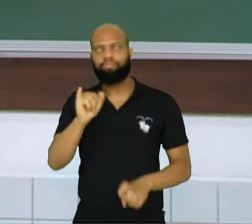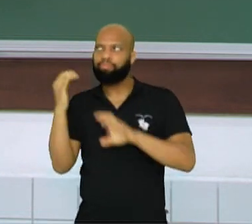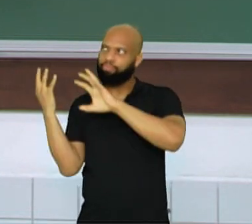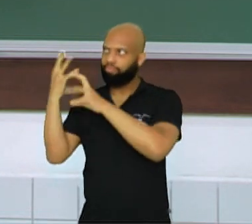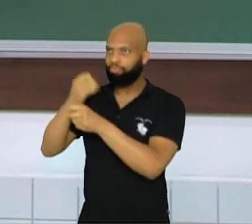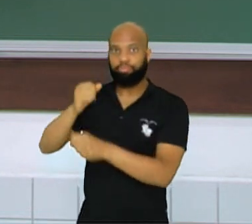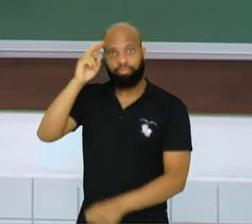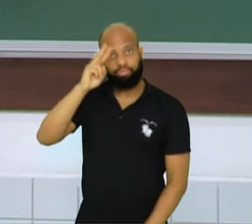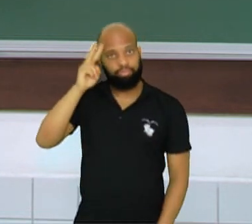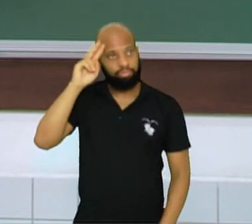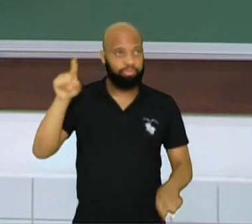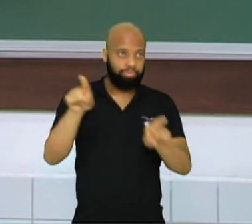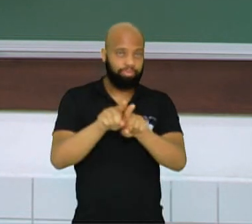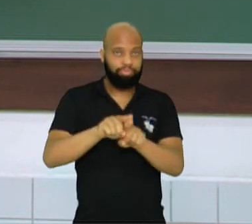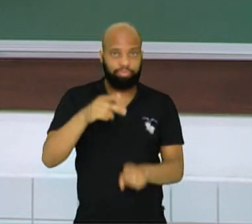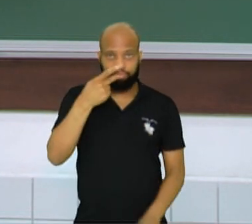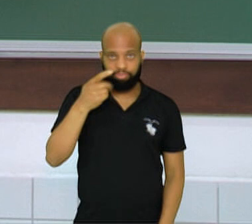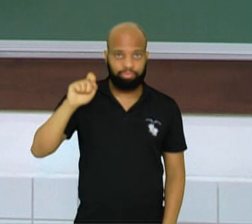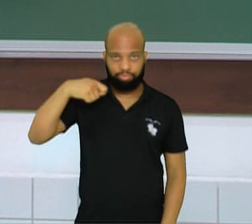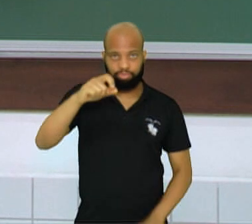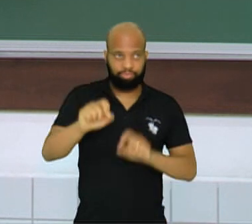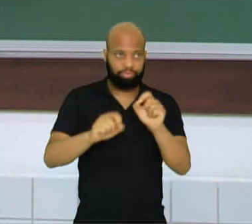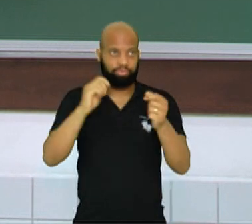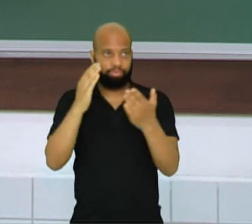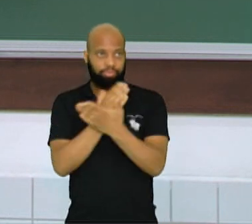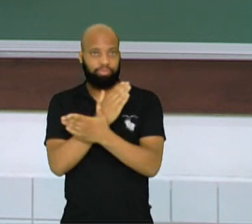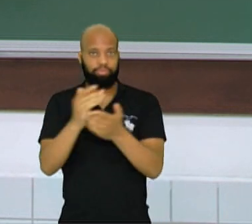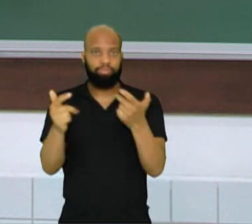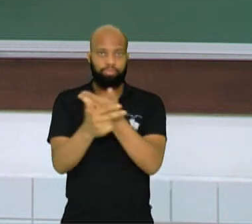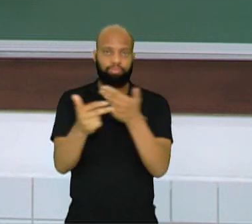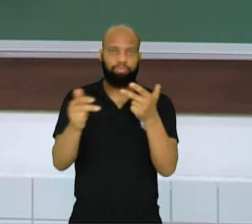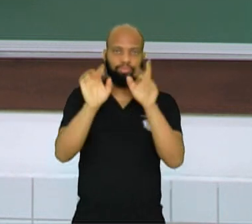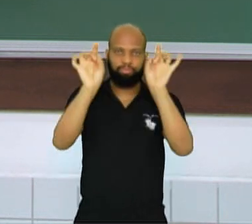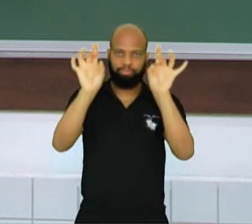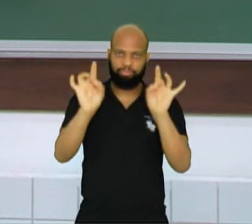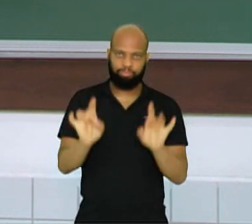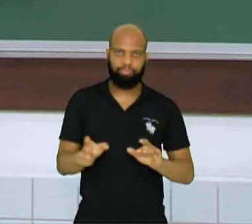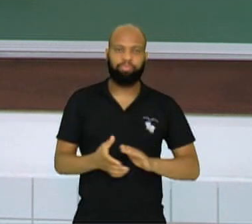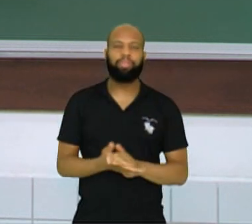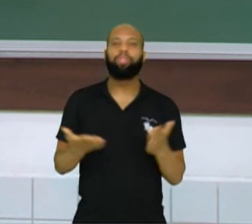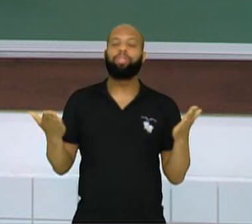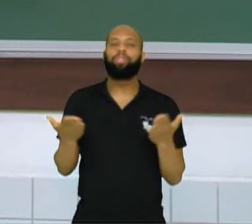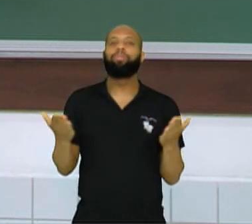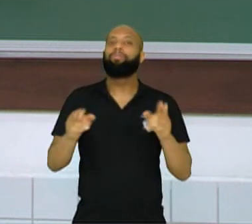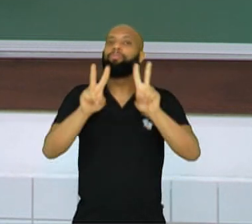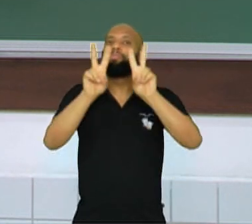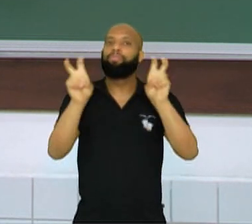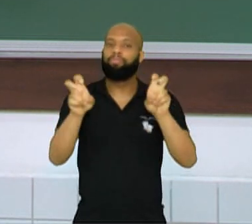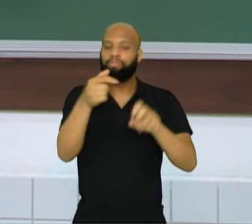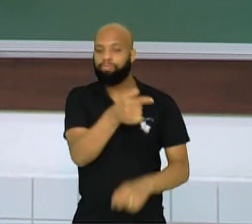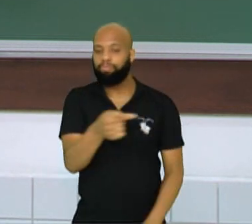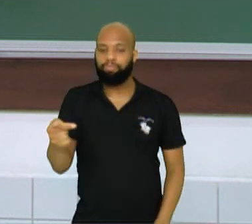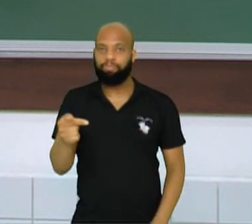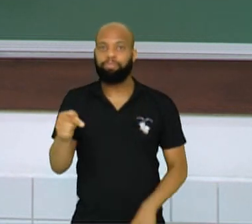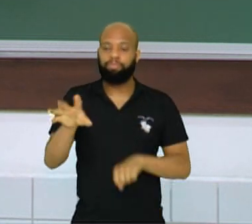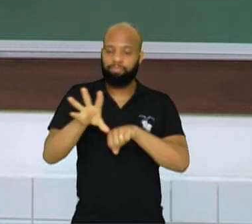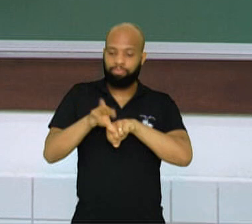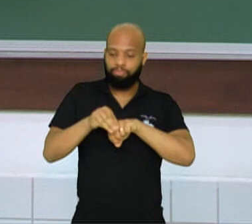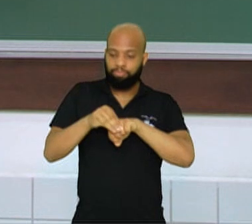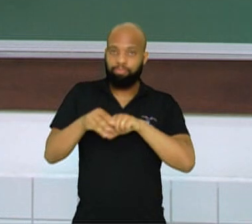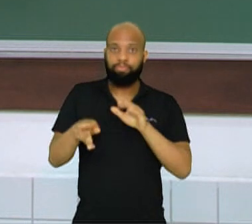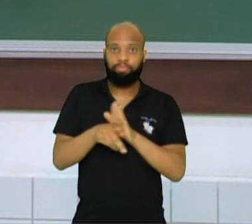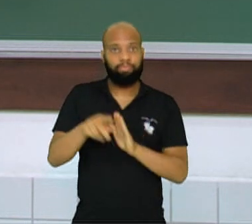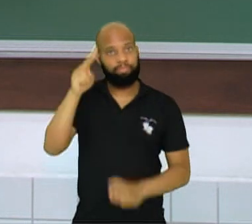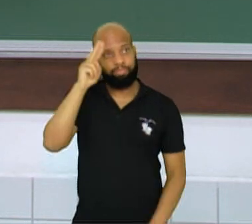retomar, nós vamos falar então sobre algumas coisas em especial. O nosso tema da Semana do Conhecimento de